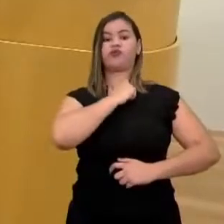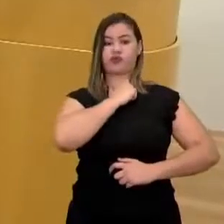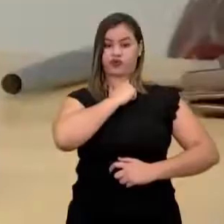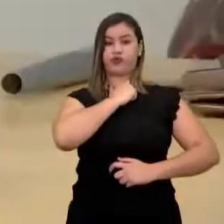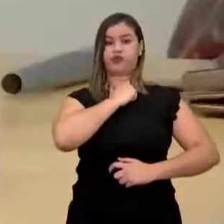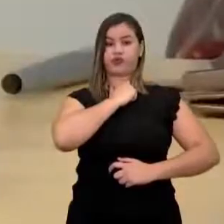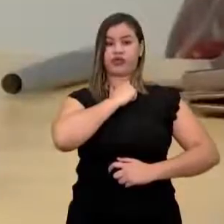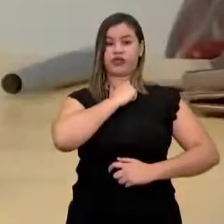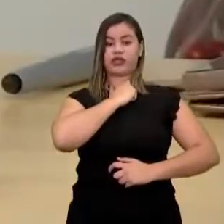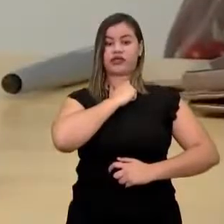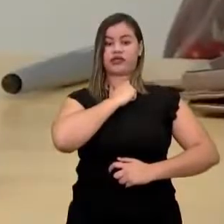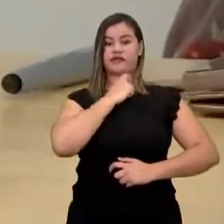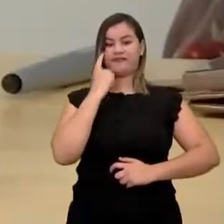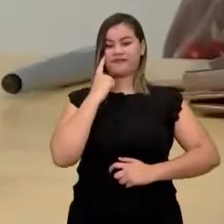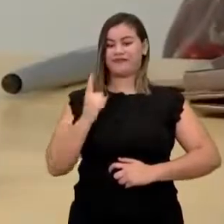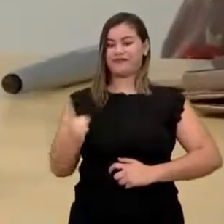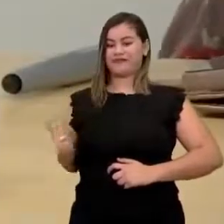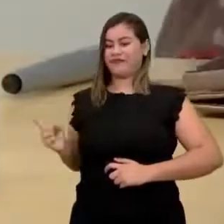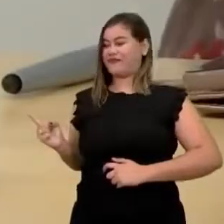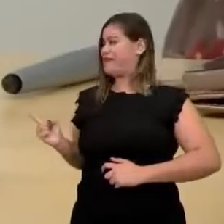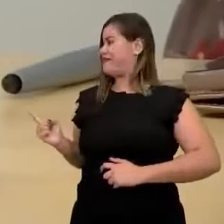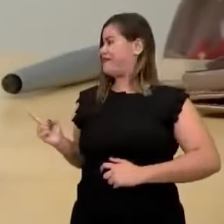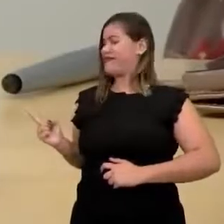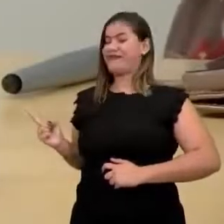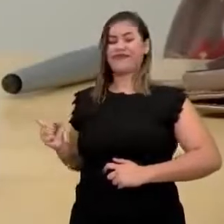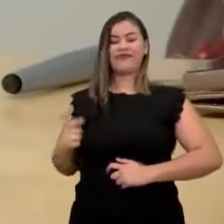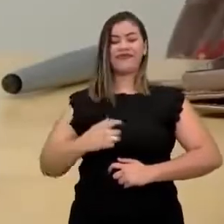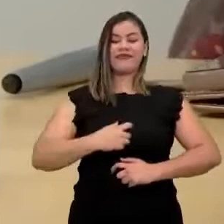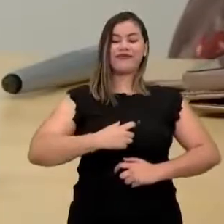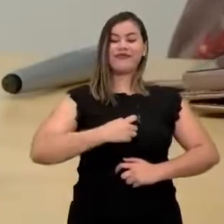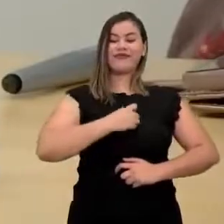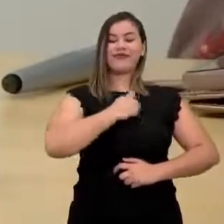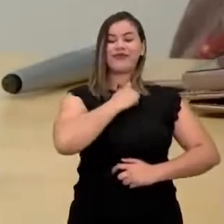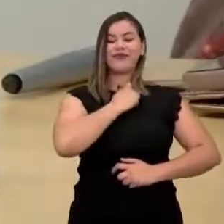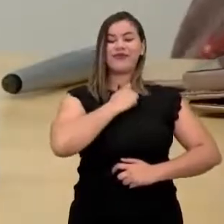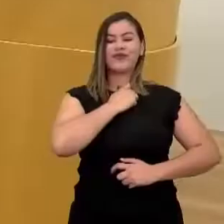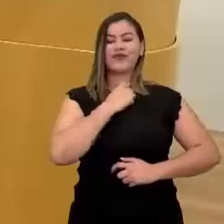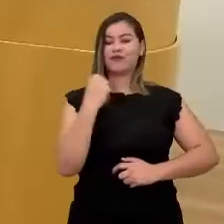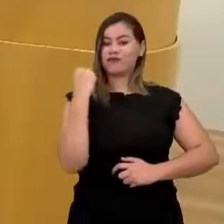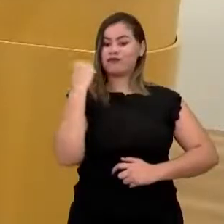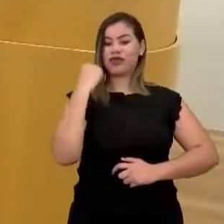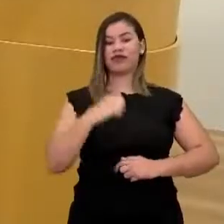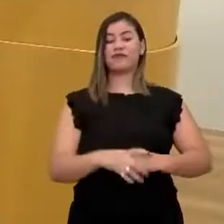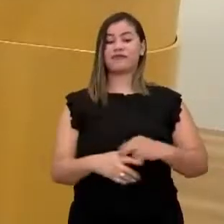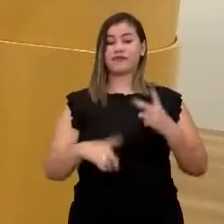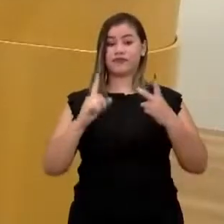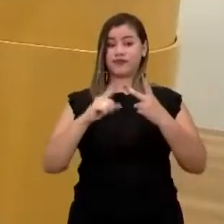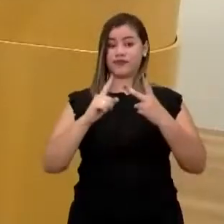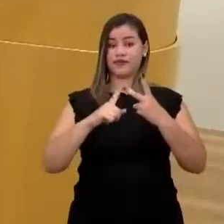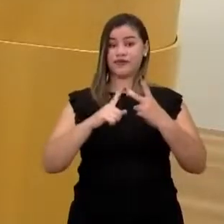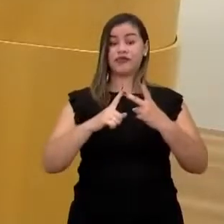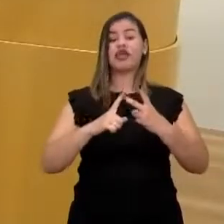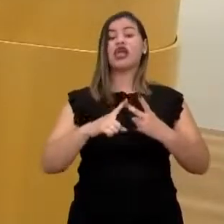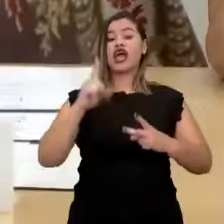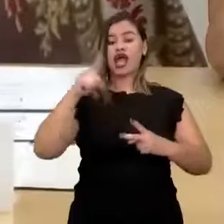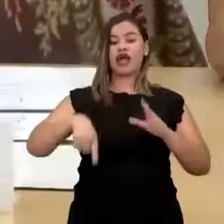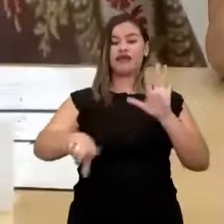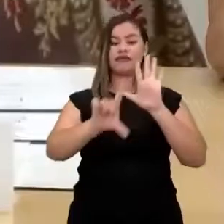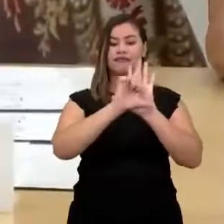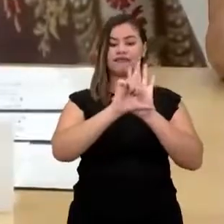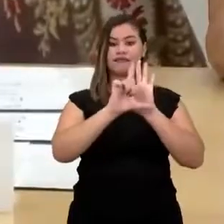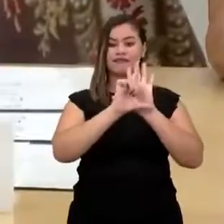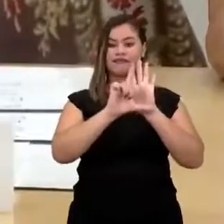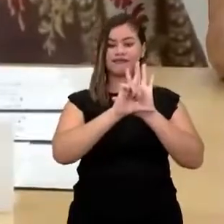executivo, aqui, poder executivo, poder legislativo,